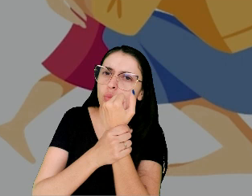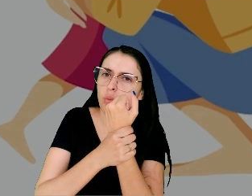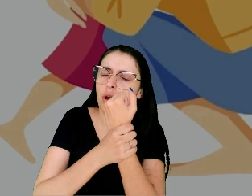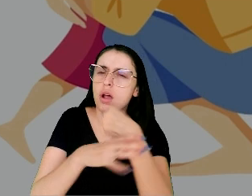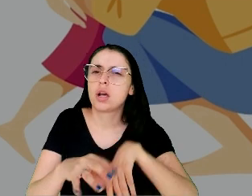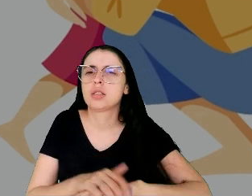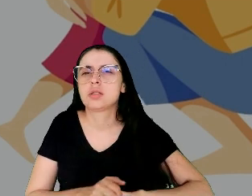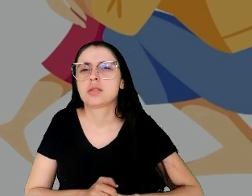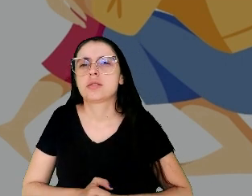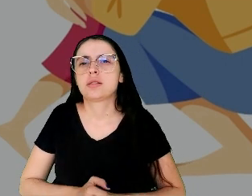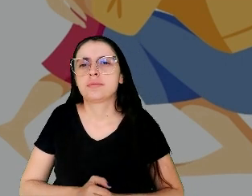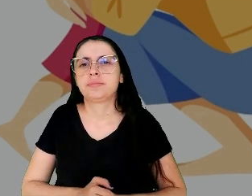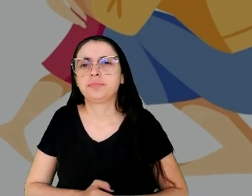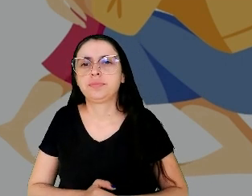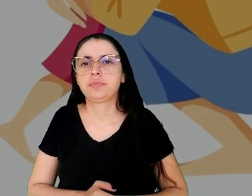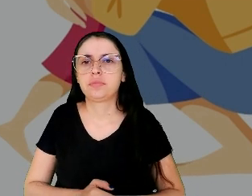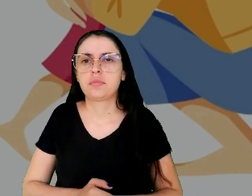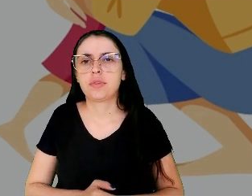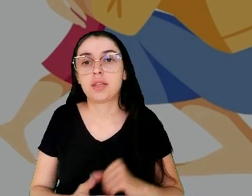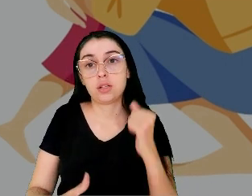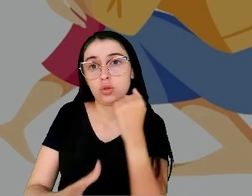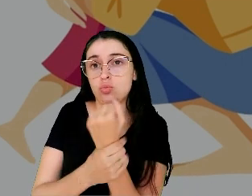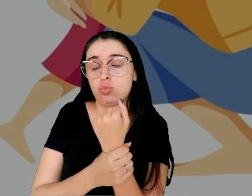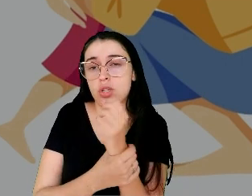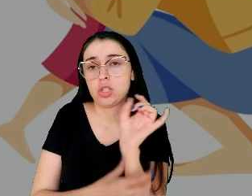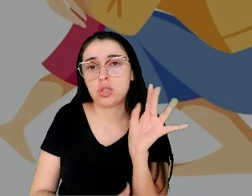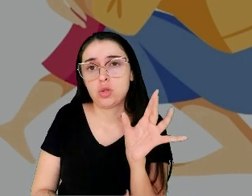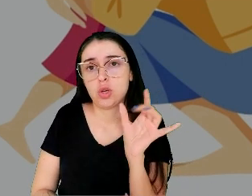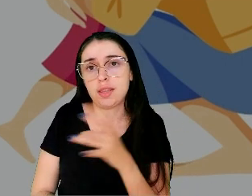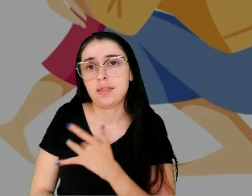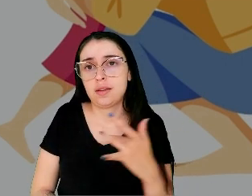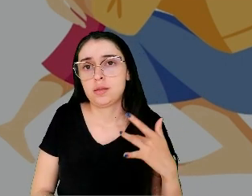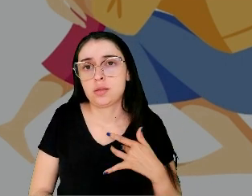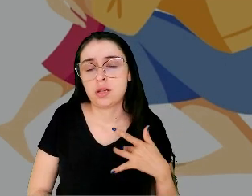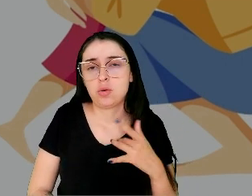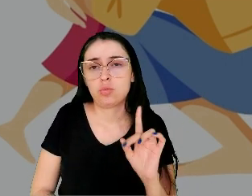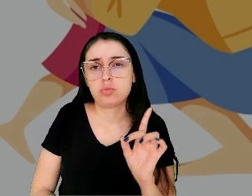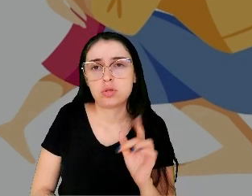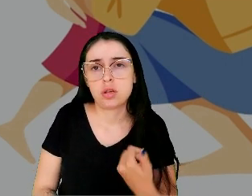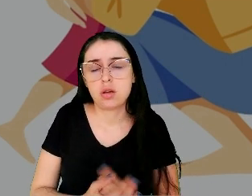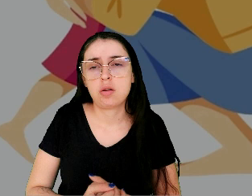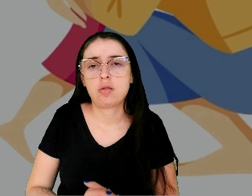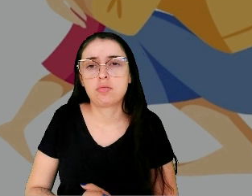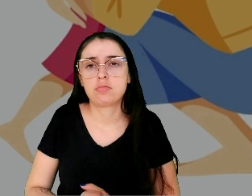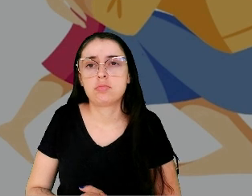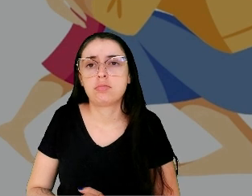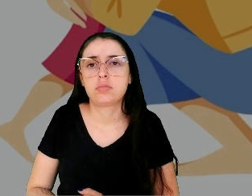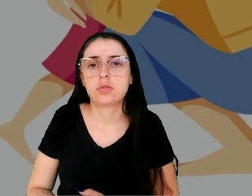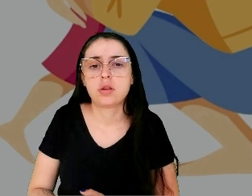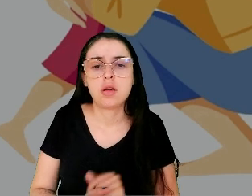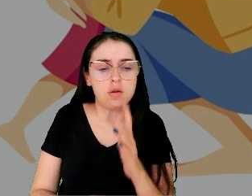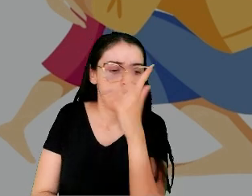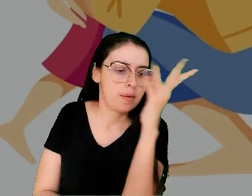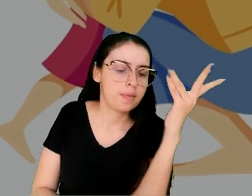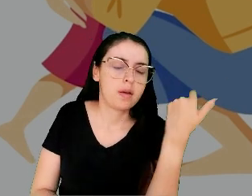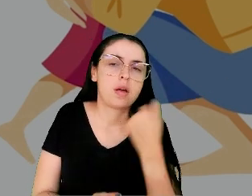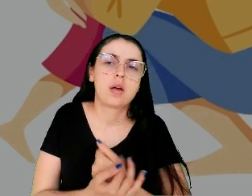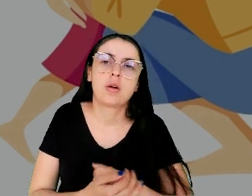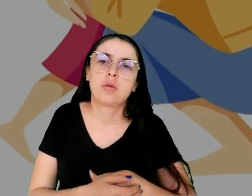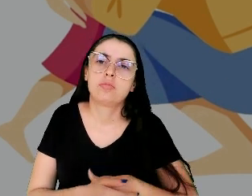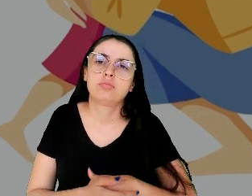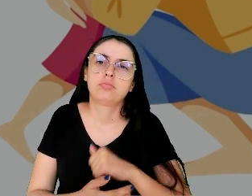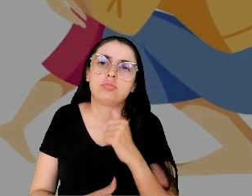no caso remete não só à segurança da saúde ocupacional, saúde ambiental,